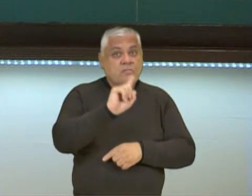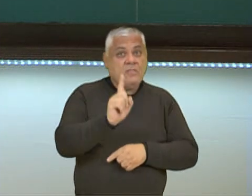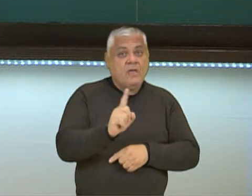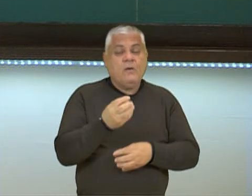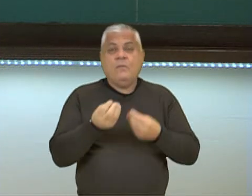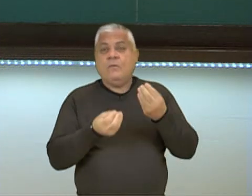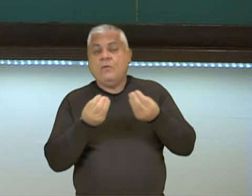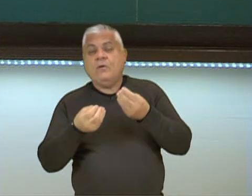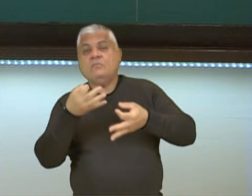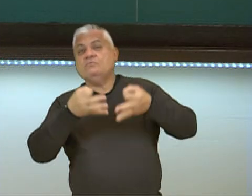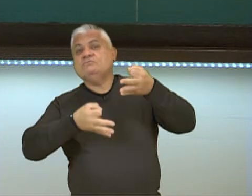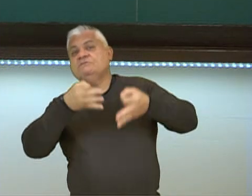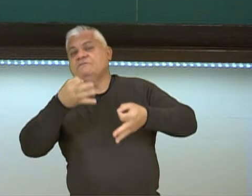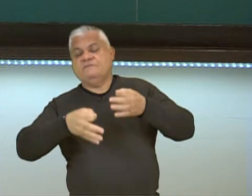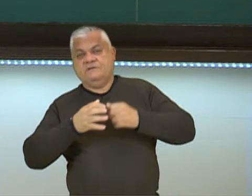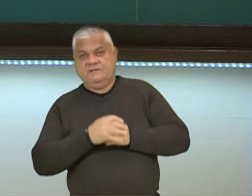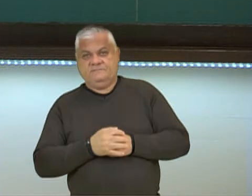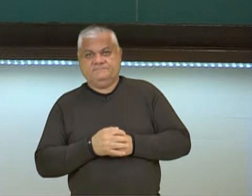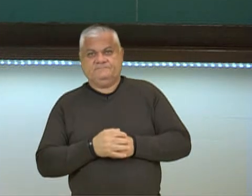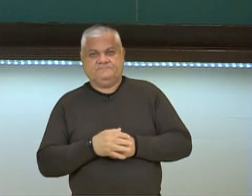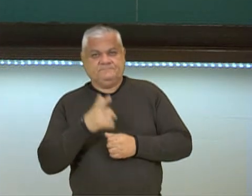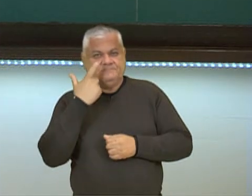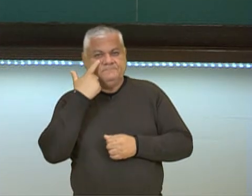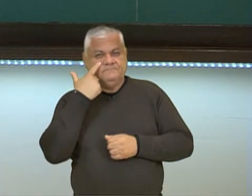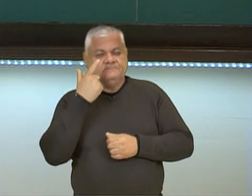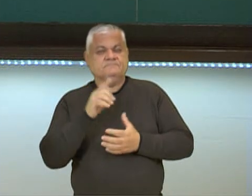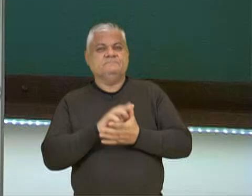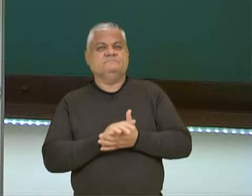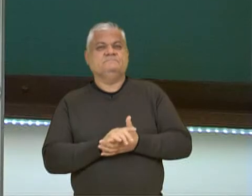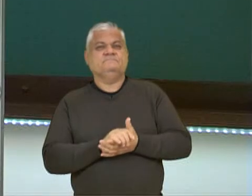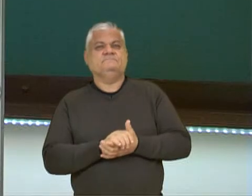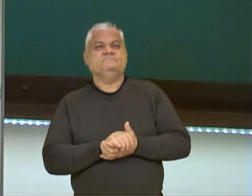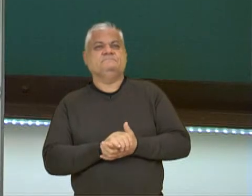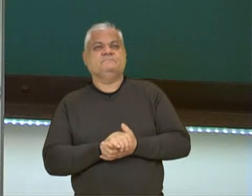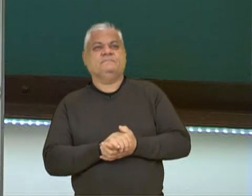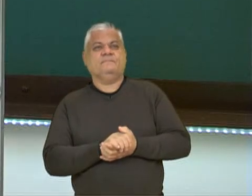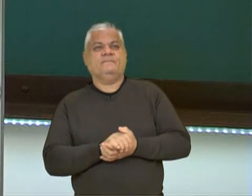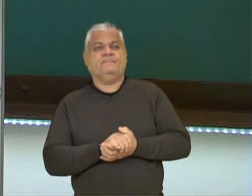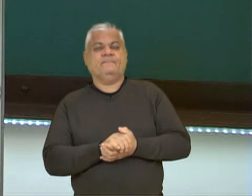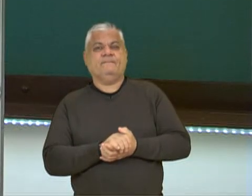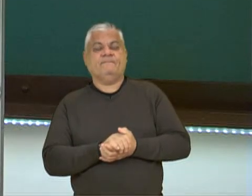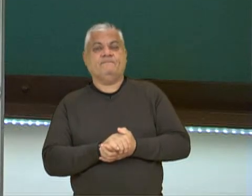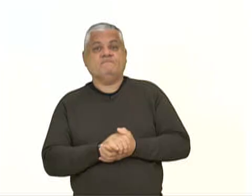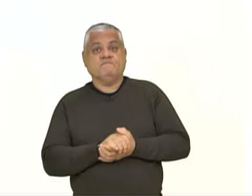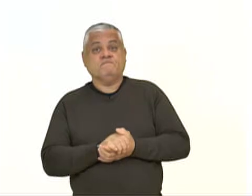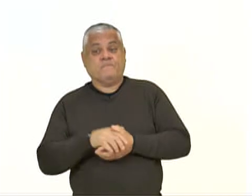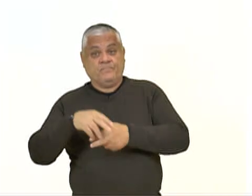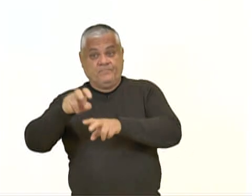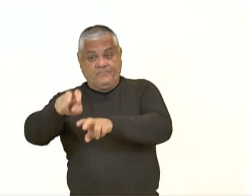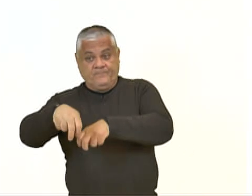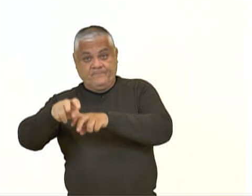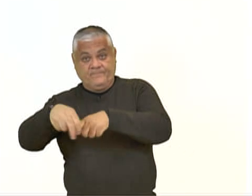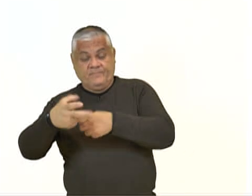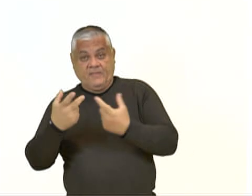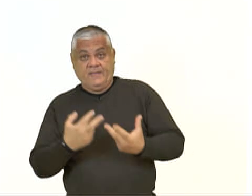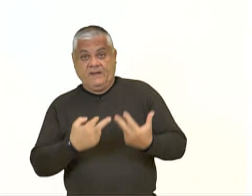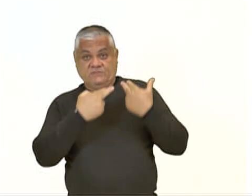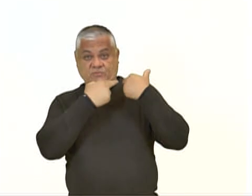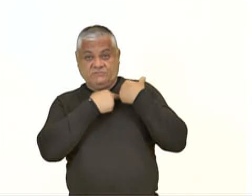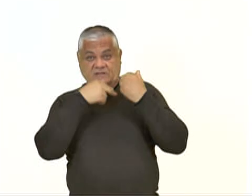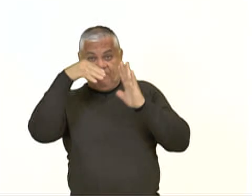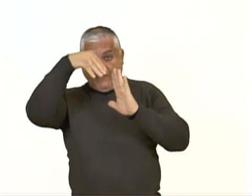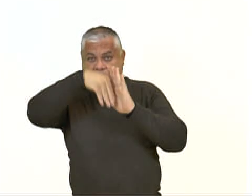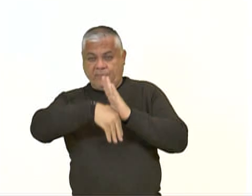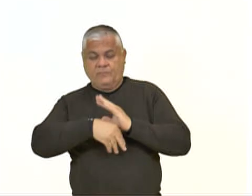aí justificarmos ali a nossa resposta. Então vamos juntos ver como ficou lá. O agronegócio não foi responsável por essa